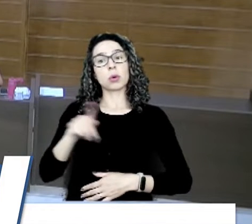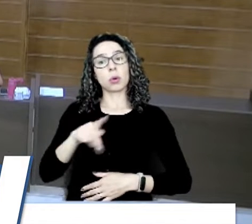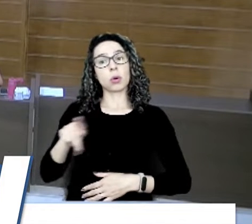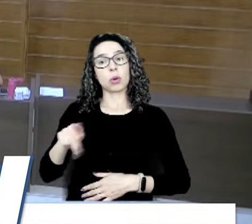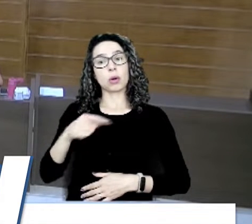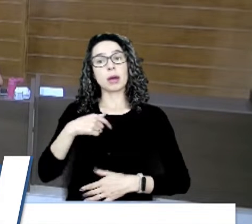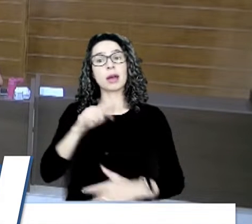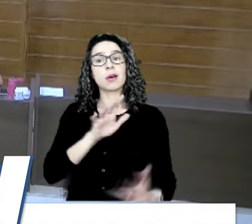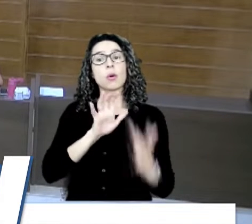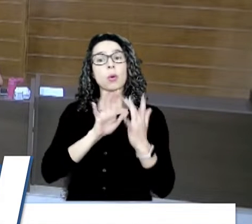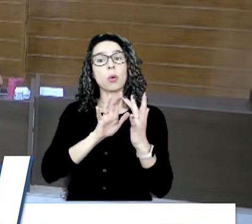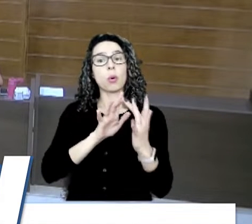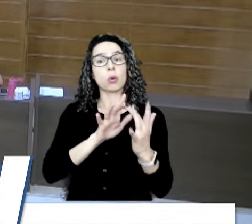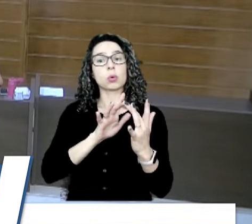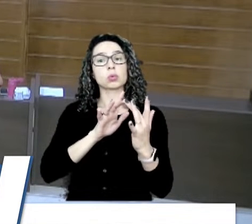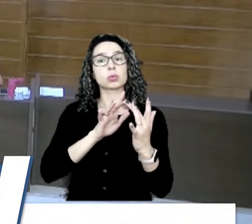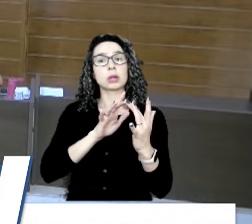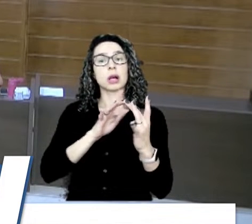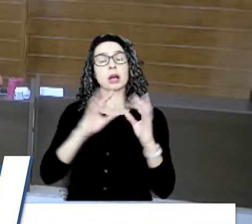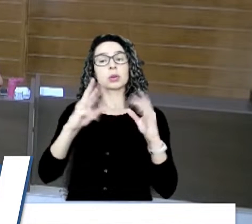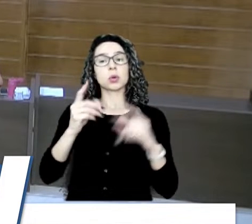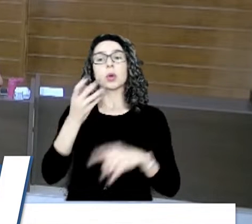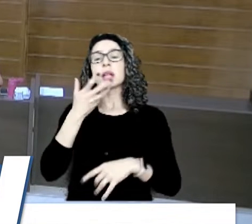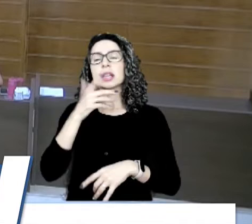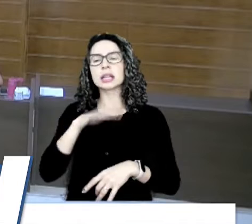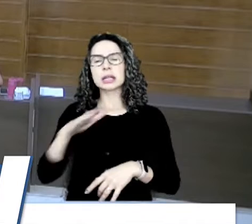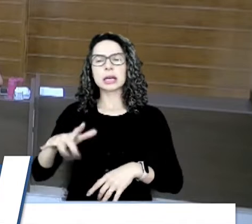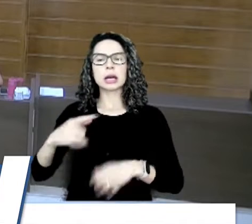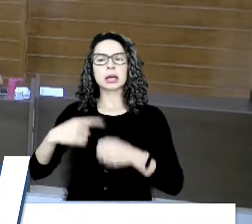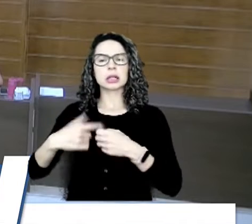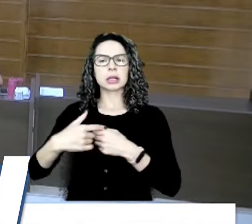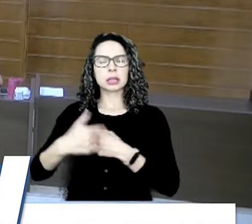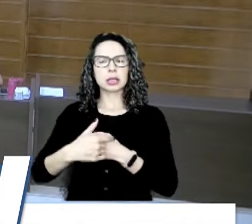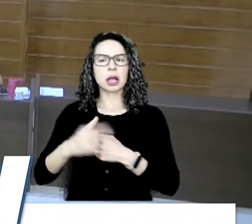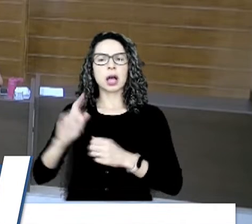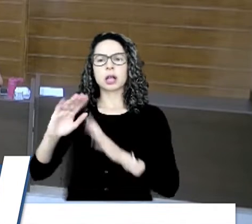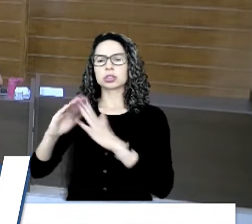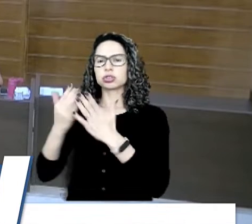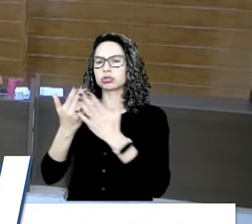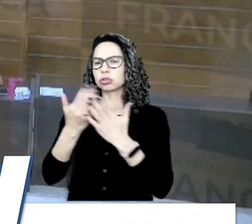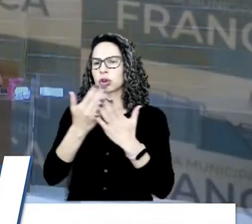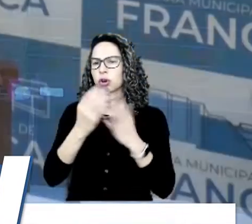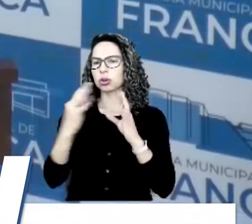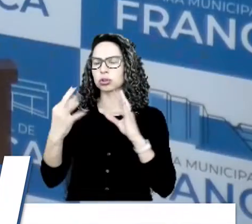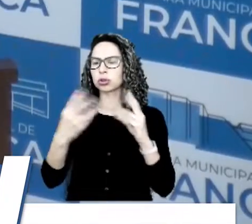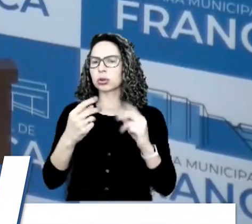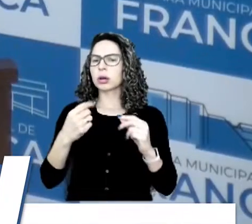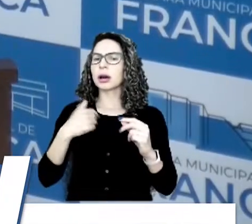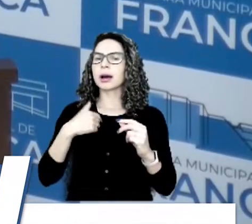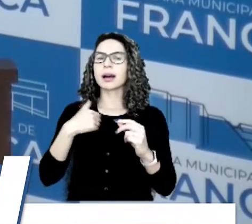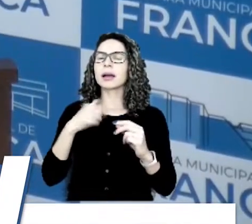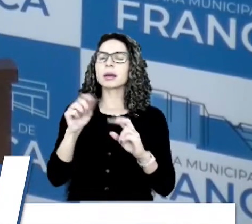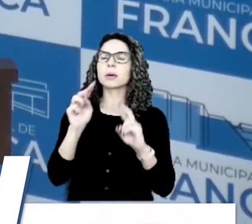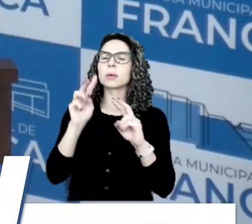diretamente ligado às nossas crianças da cidade, das nossas escolas. Então, eu trouxe apenas um fato